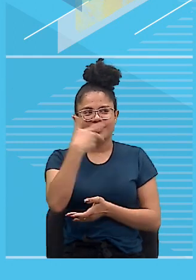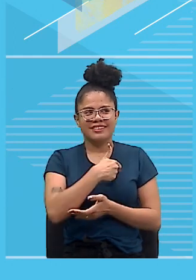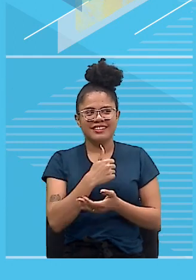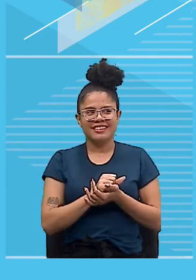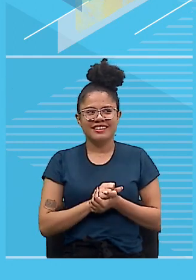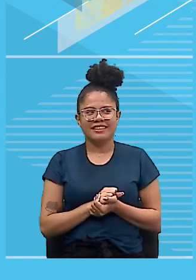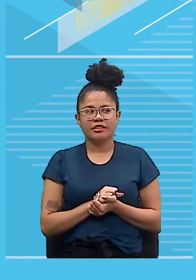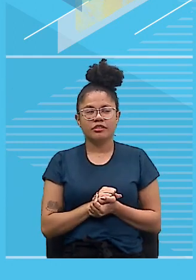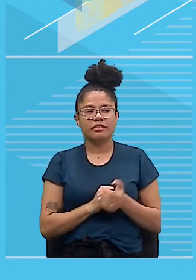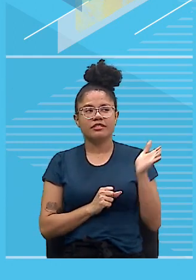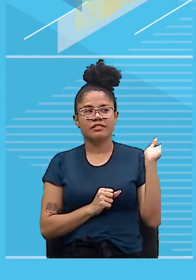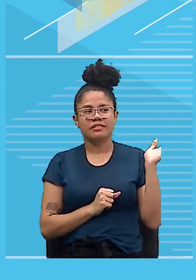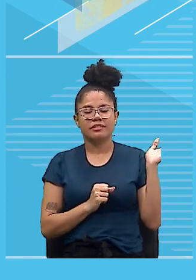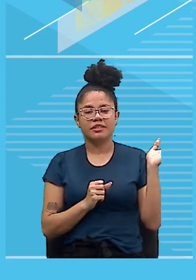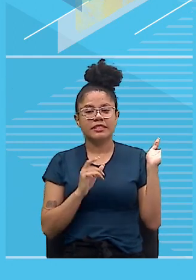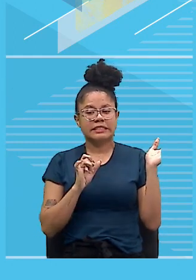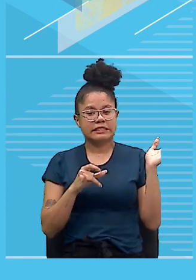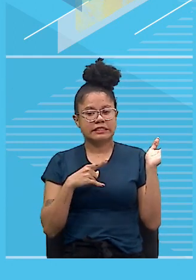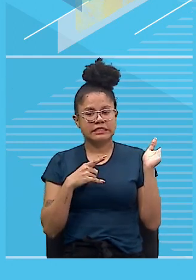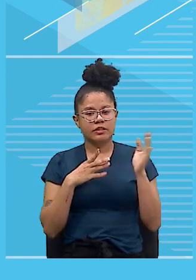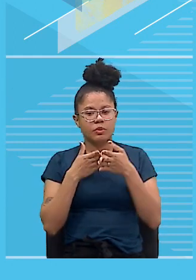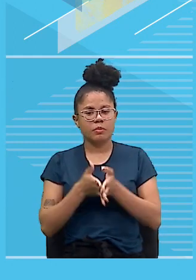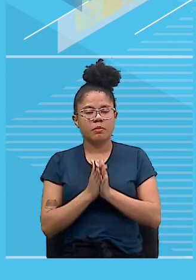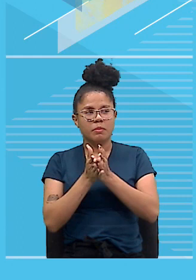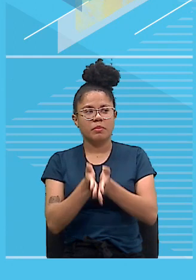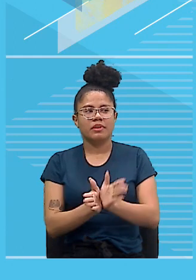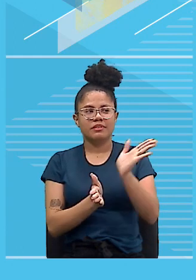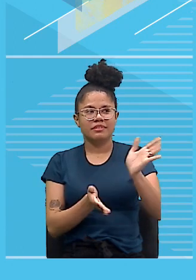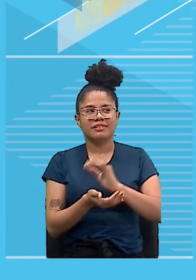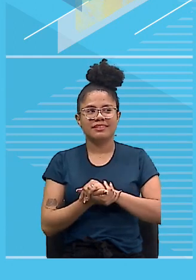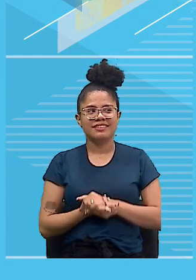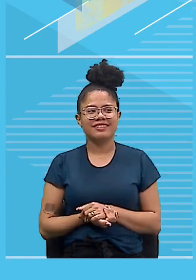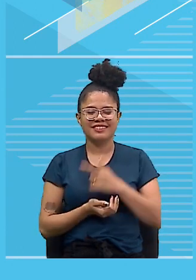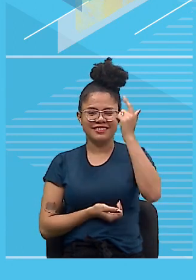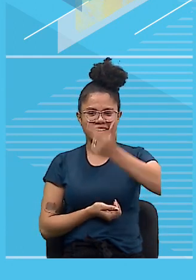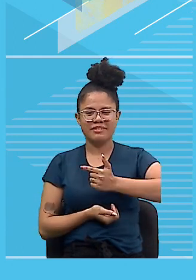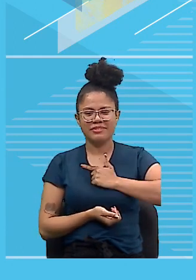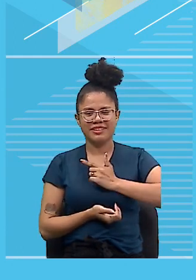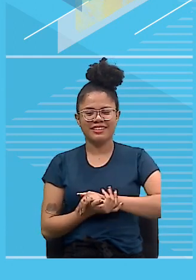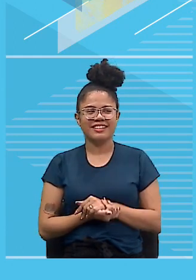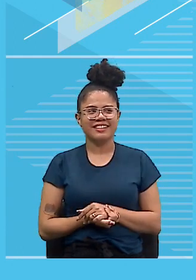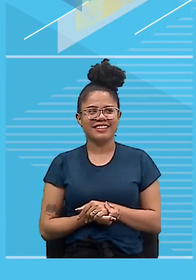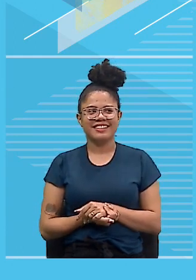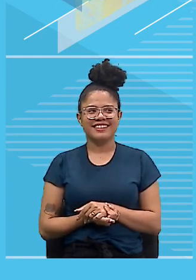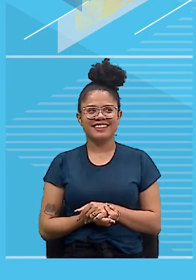Barquinho que se as Treve nesse barco tá feio realmente ele tá feio tá bonito não pode deixar só um